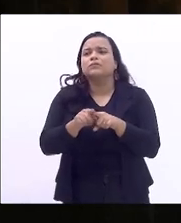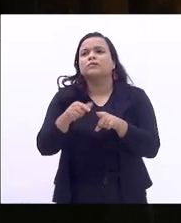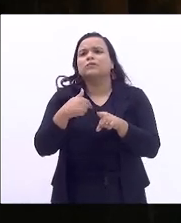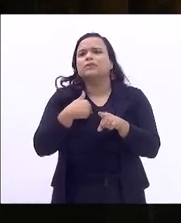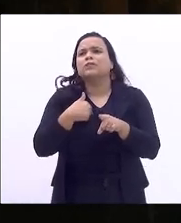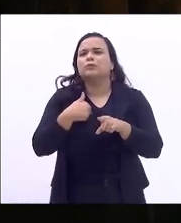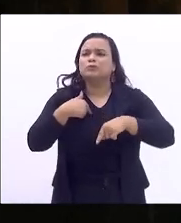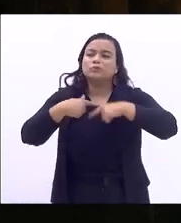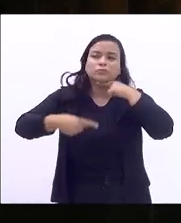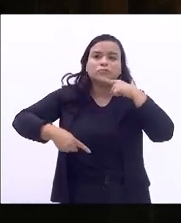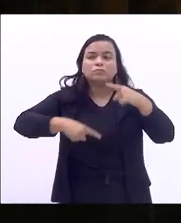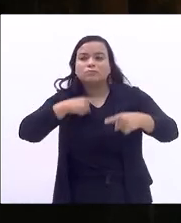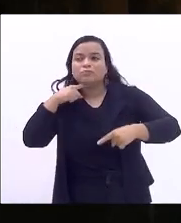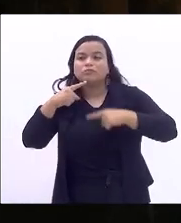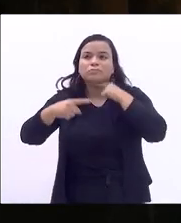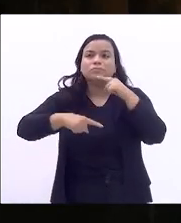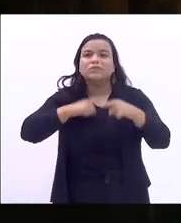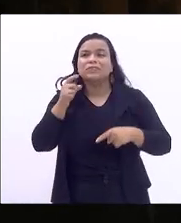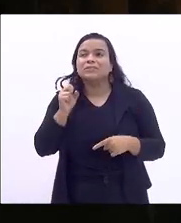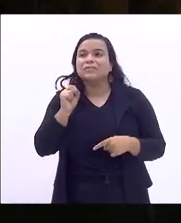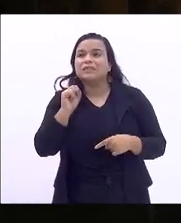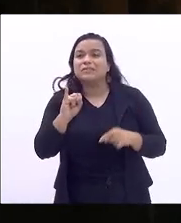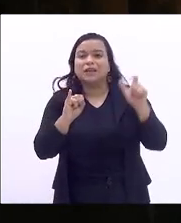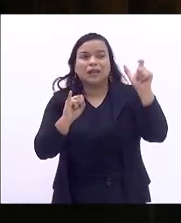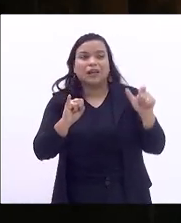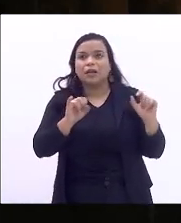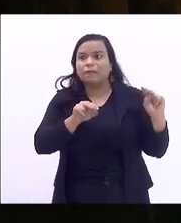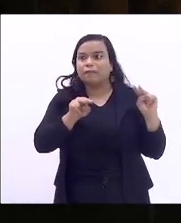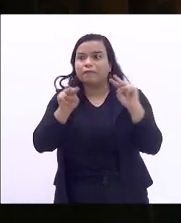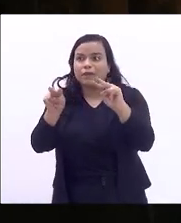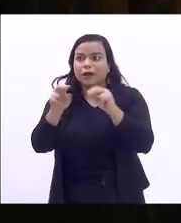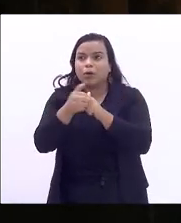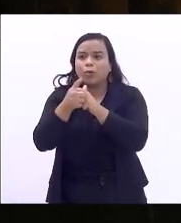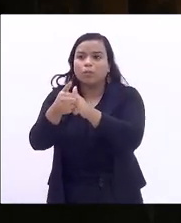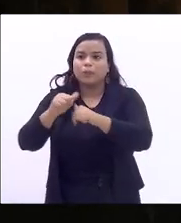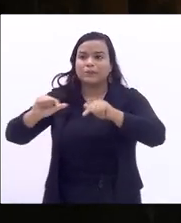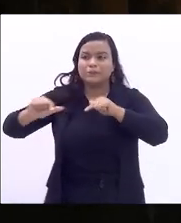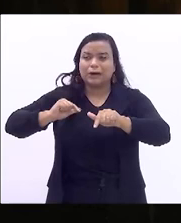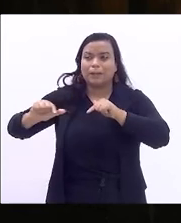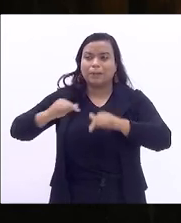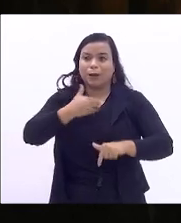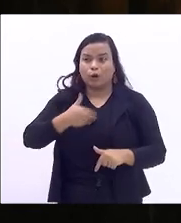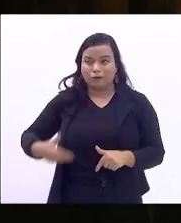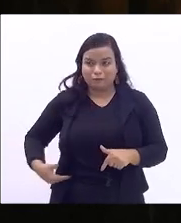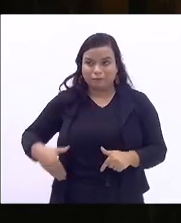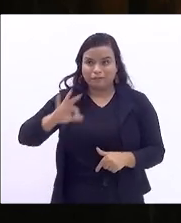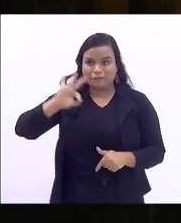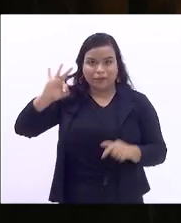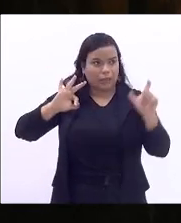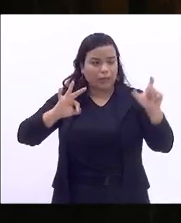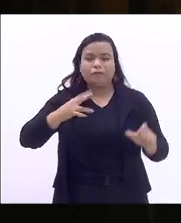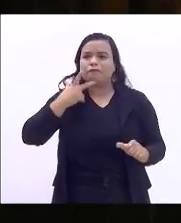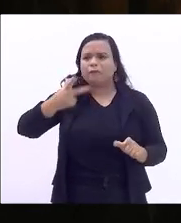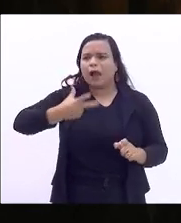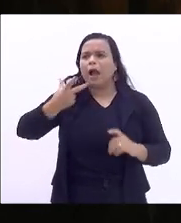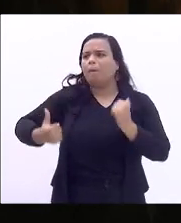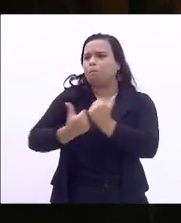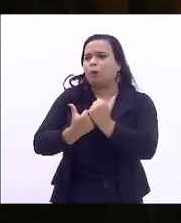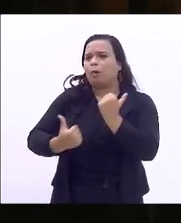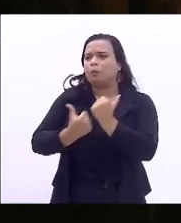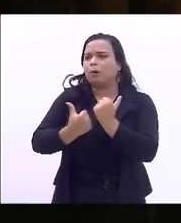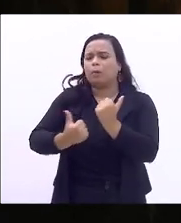tenho até a minhas dúvidas se ele acompanha os trabalhos do governo federal no qual ele diz que apoia e